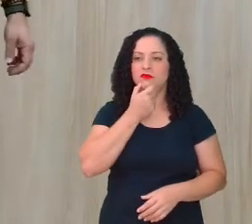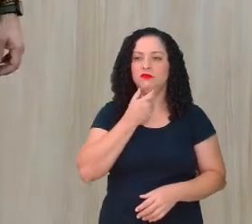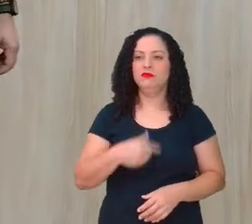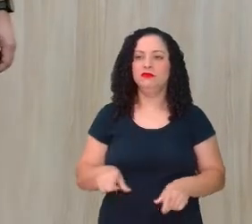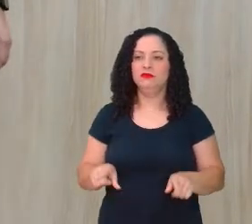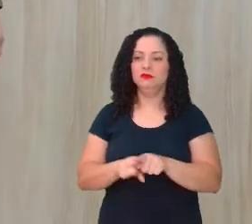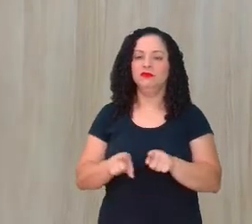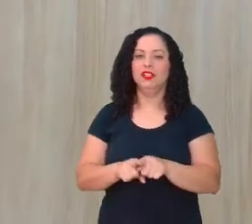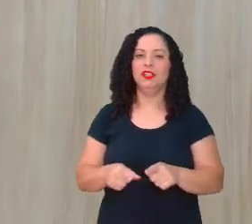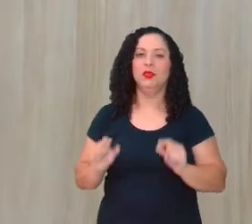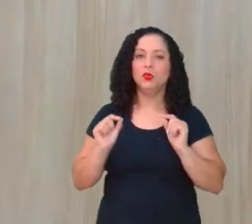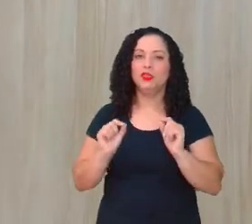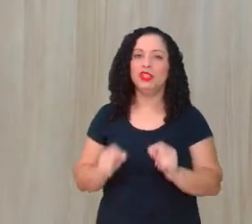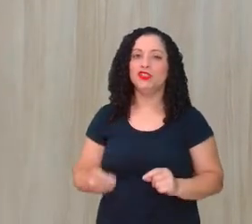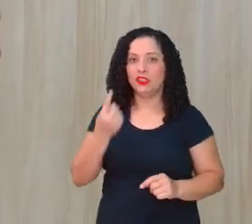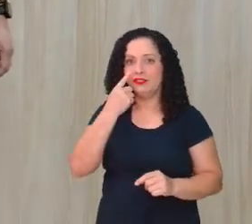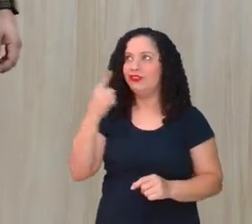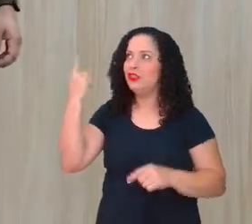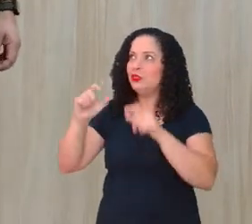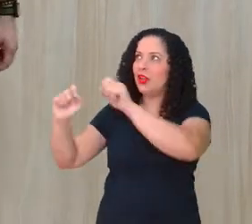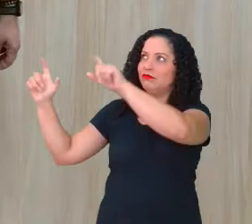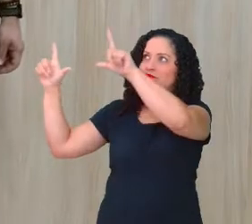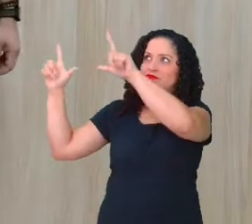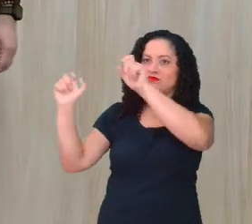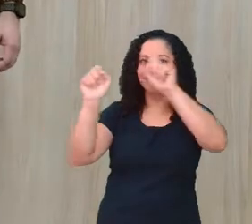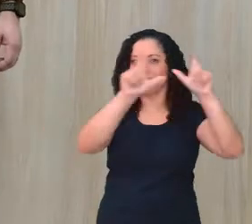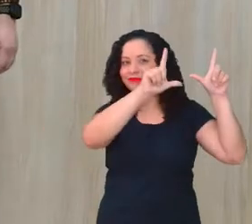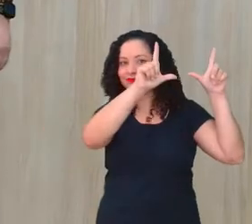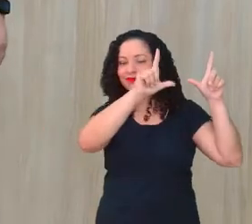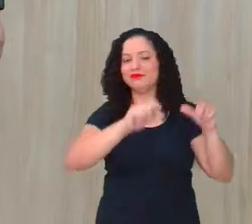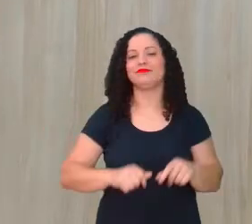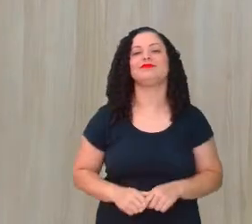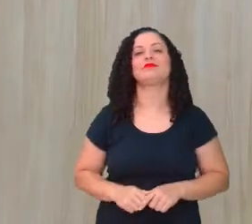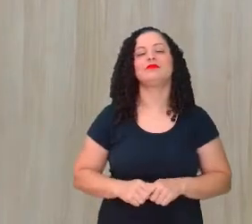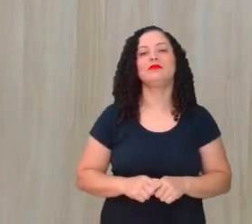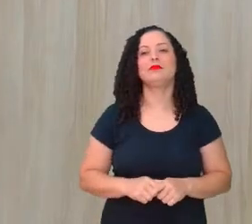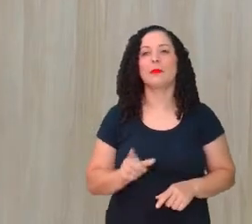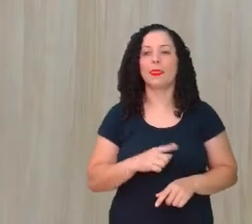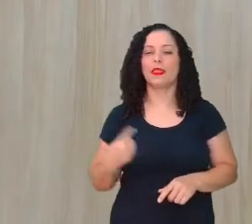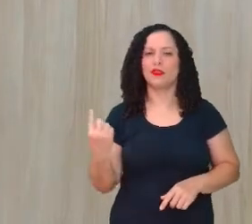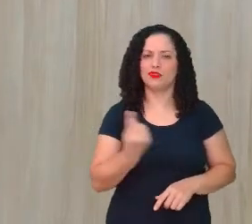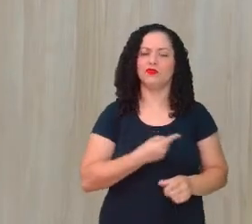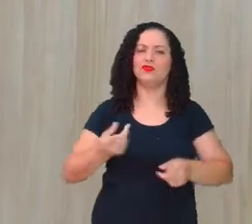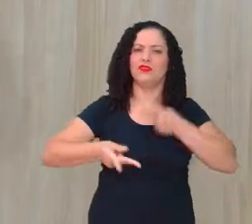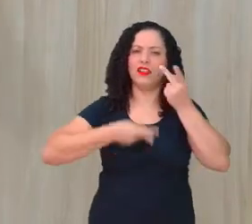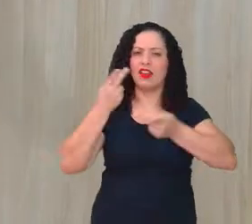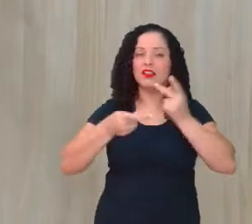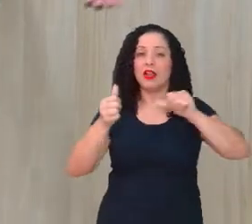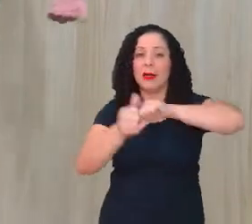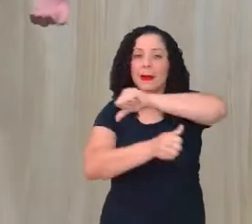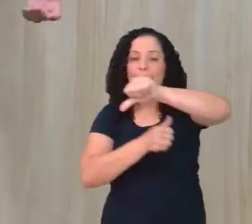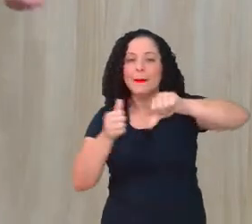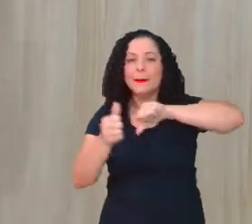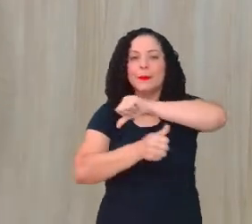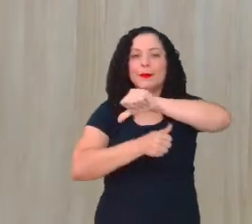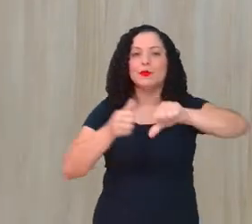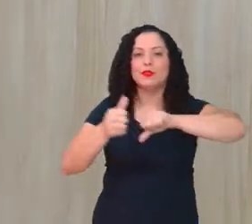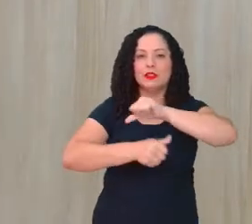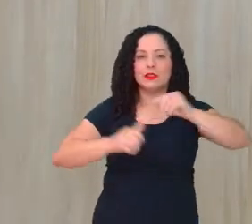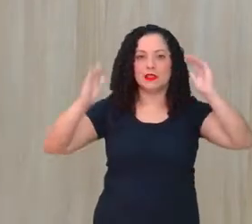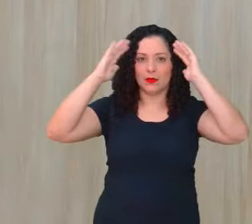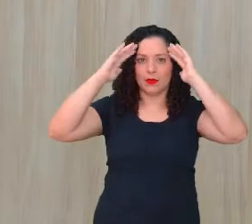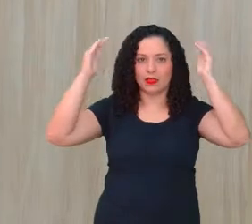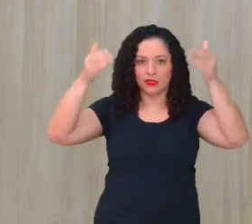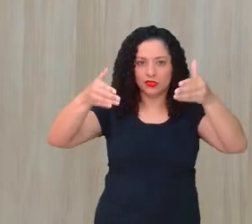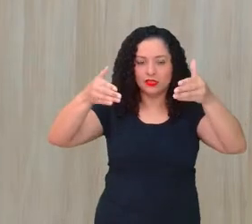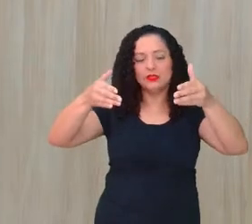gente falou disso? Porque a gente vai continuar falando aqui sobre a reforma protestante. A gente vai ver que quando ocorreu a reação